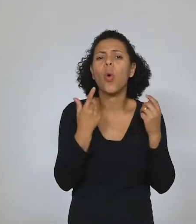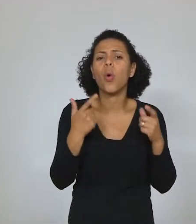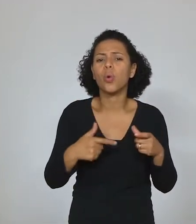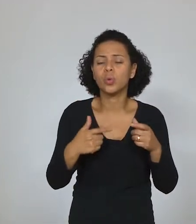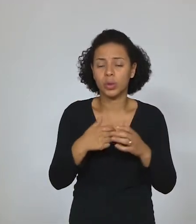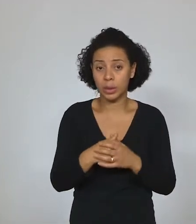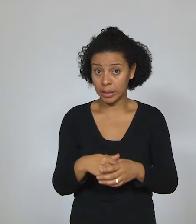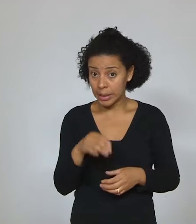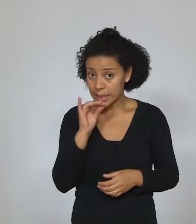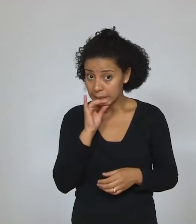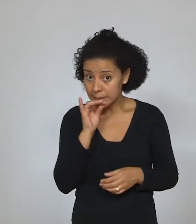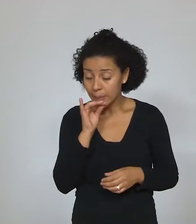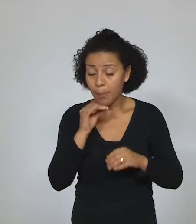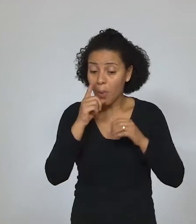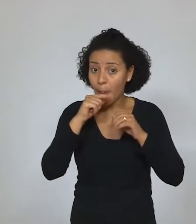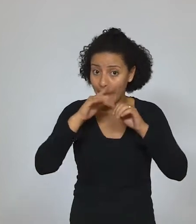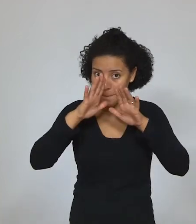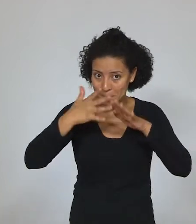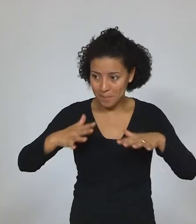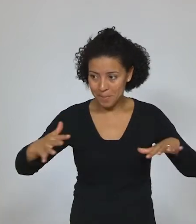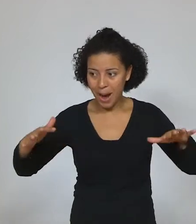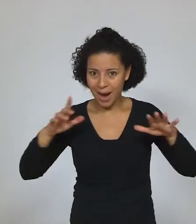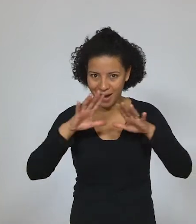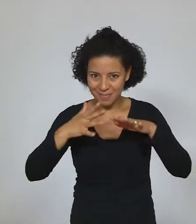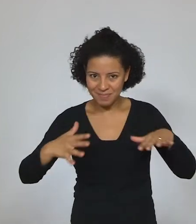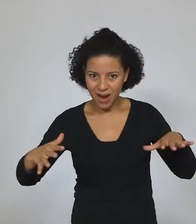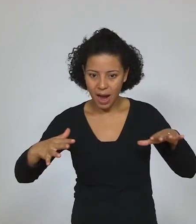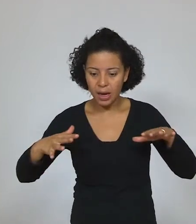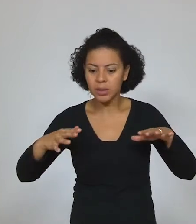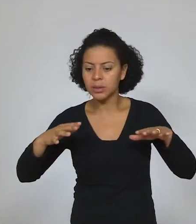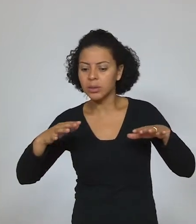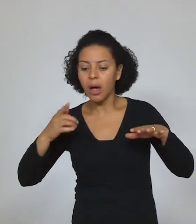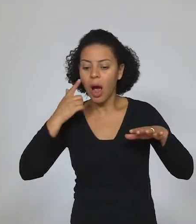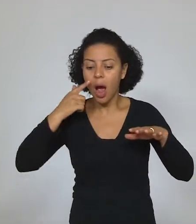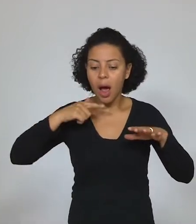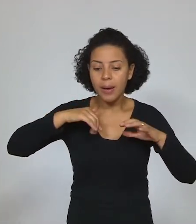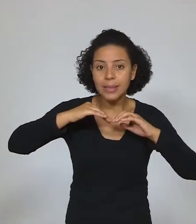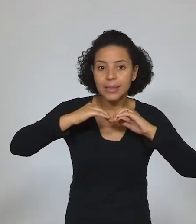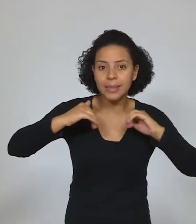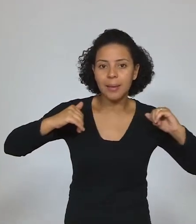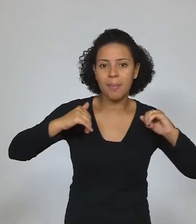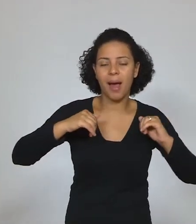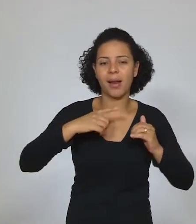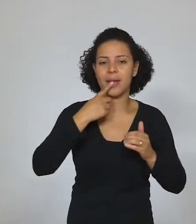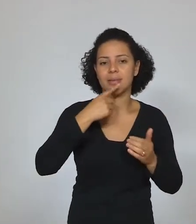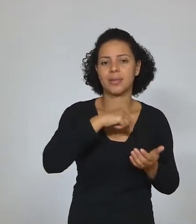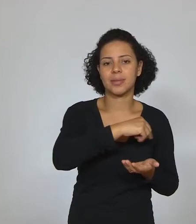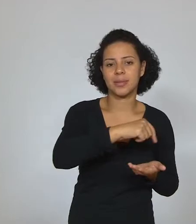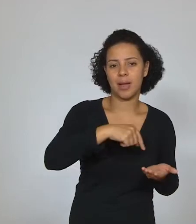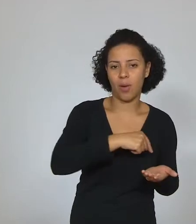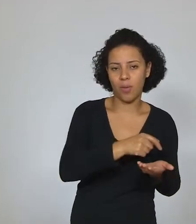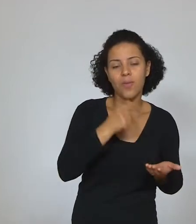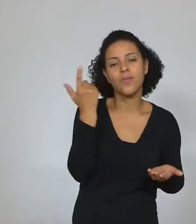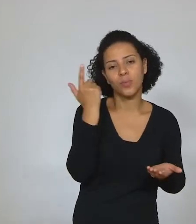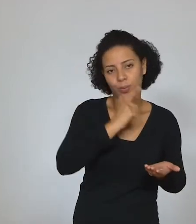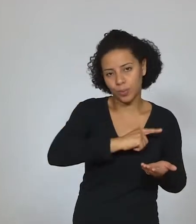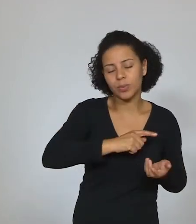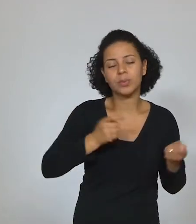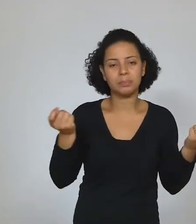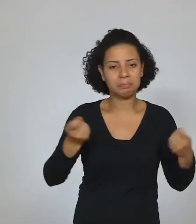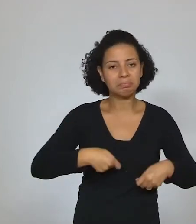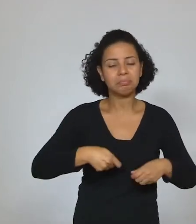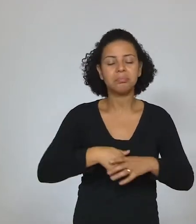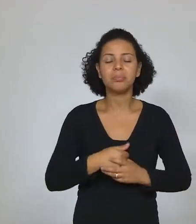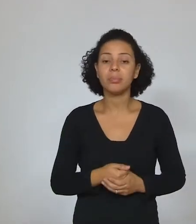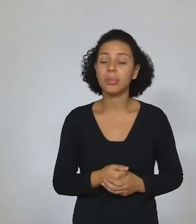em salinas como esta no Rio Grande do Norte, estado que é o maior produtor do Brasil. Pode não parecer, mas a todo momento